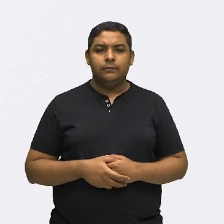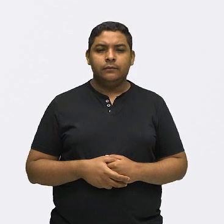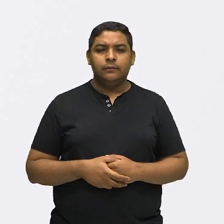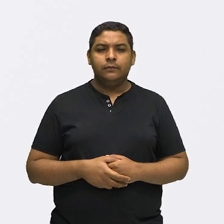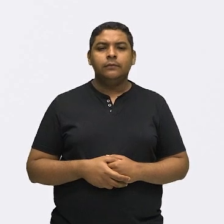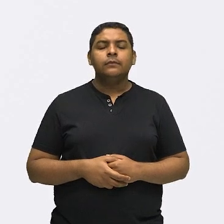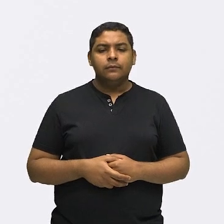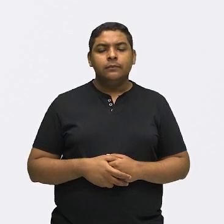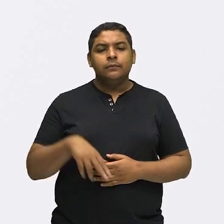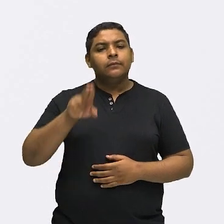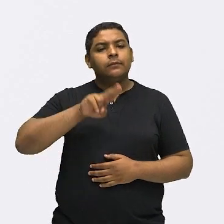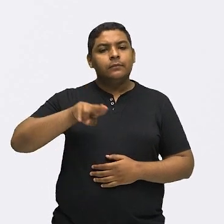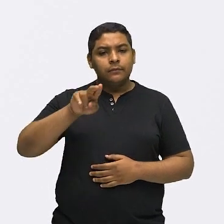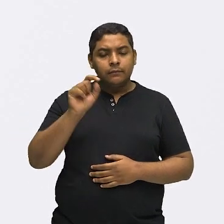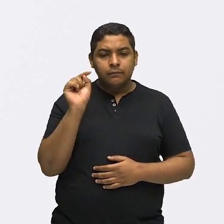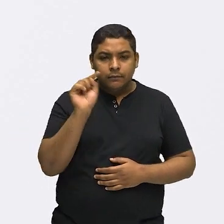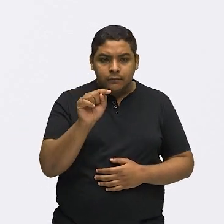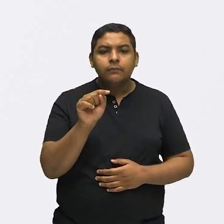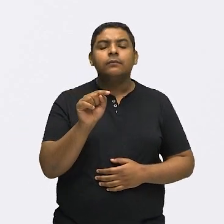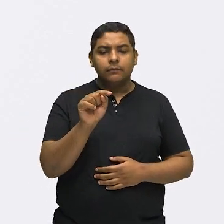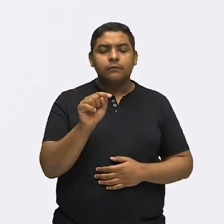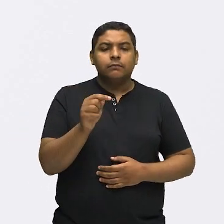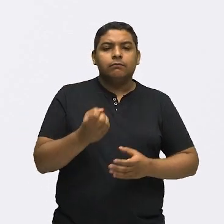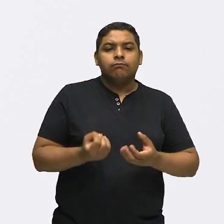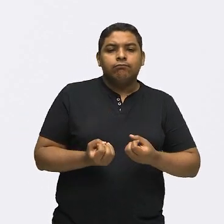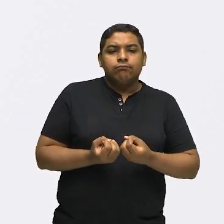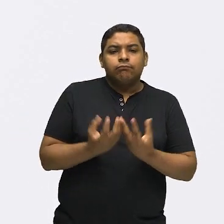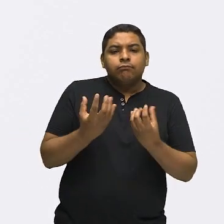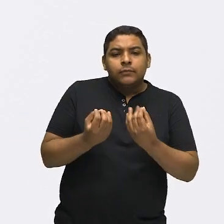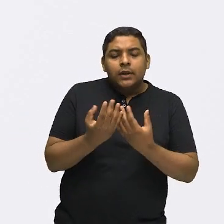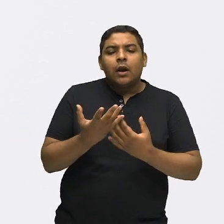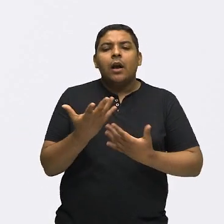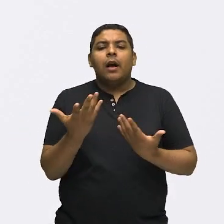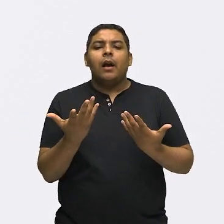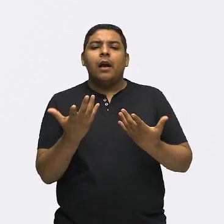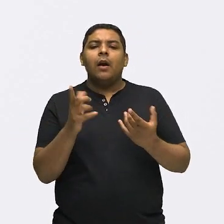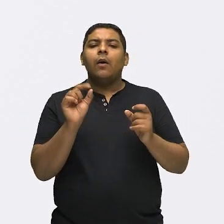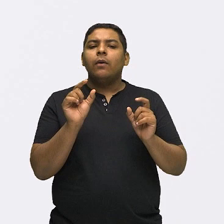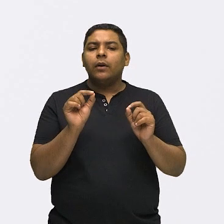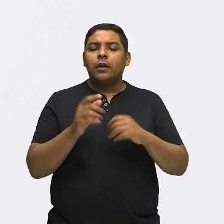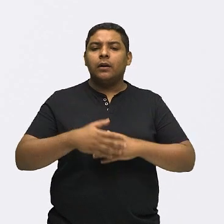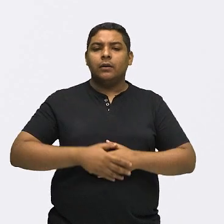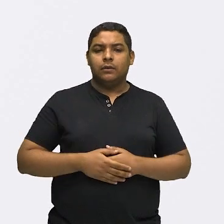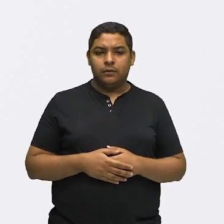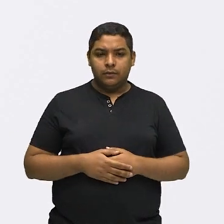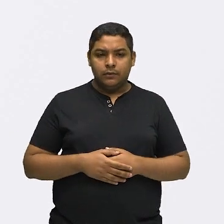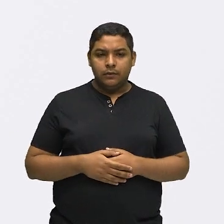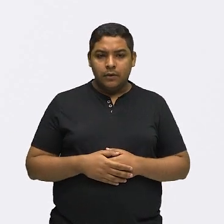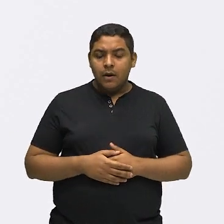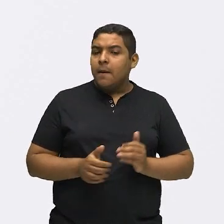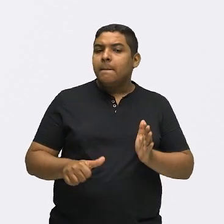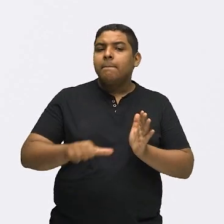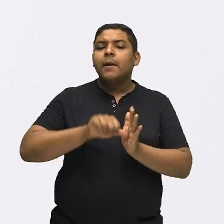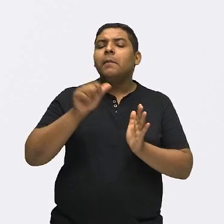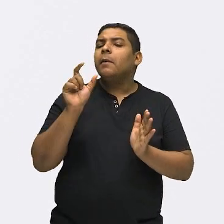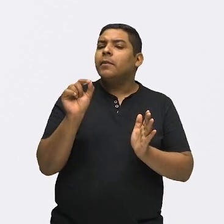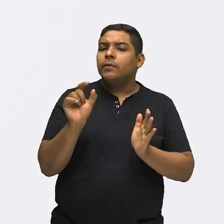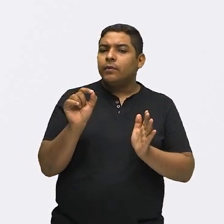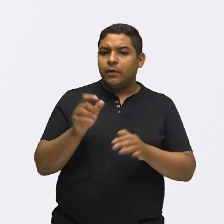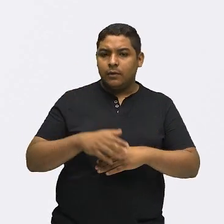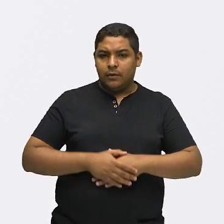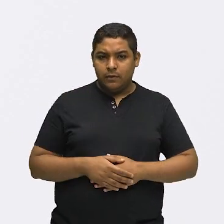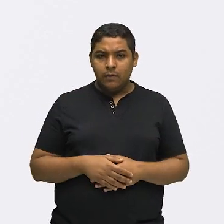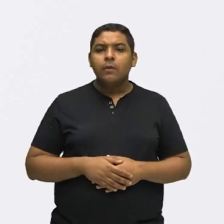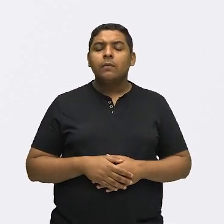na realização de suas obras, assim como a linha, a forma e a cor. Primeiramente, você vai pegar o papel,